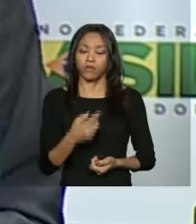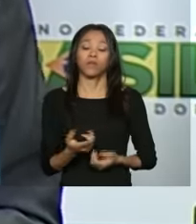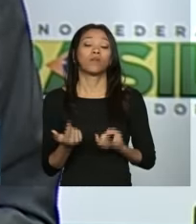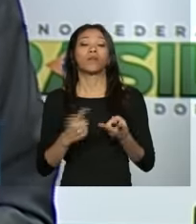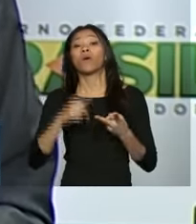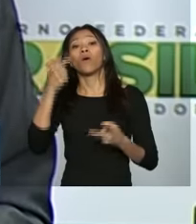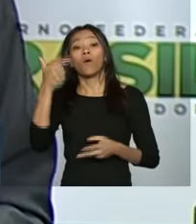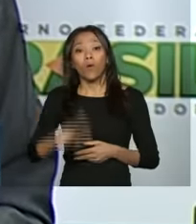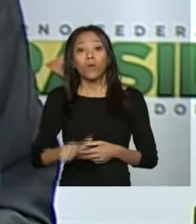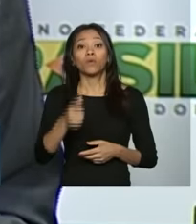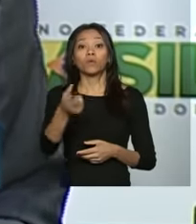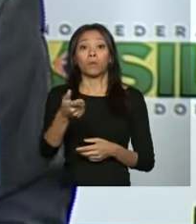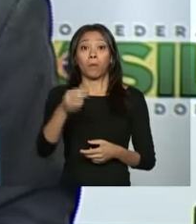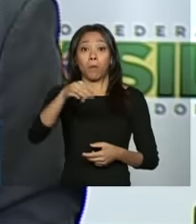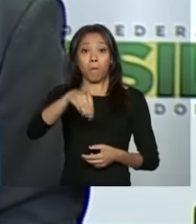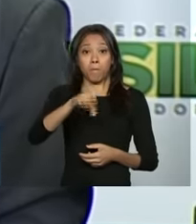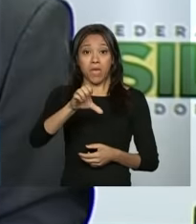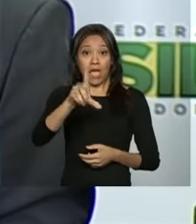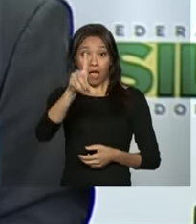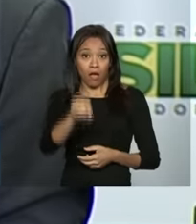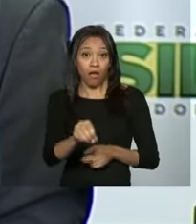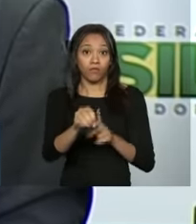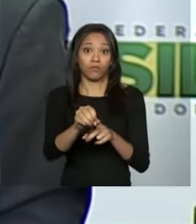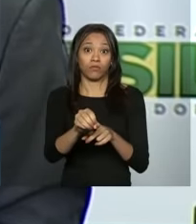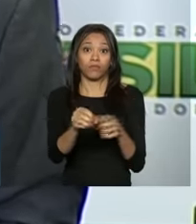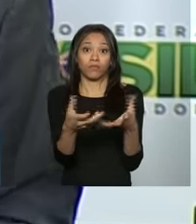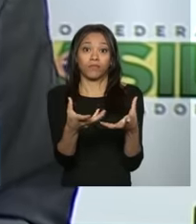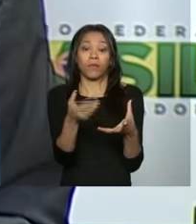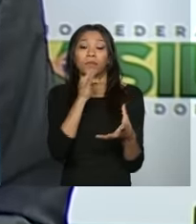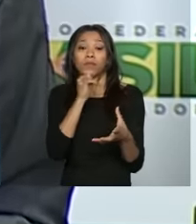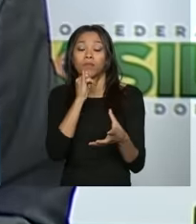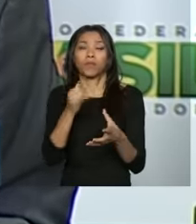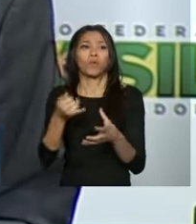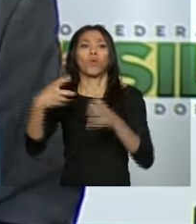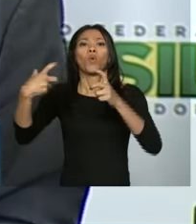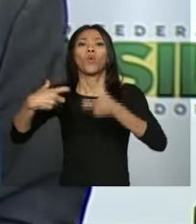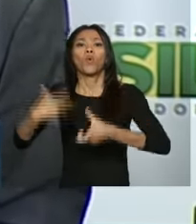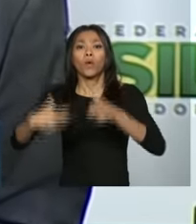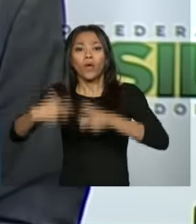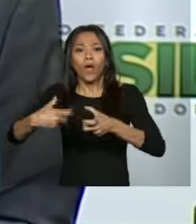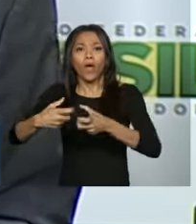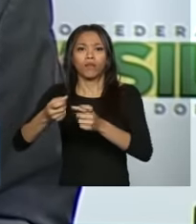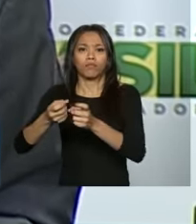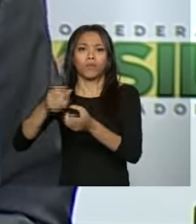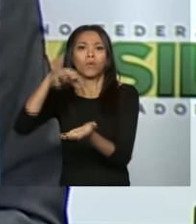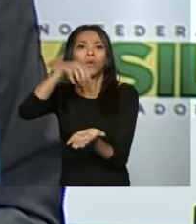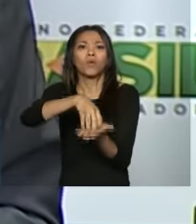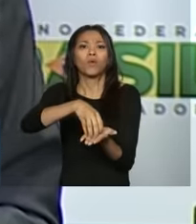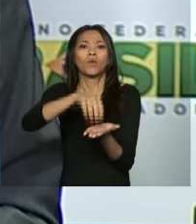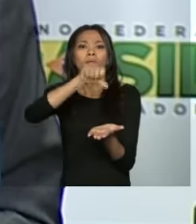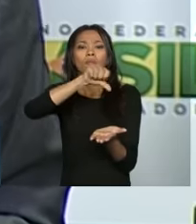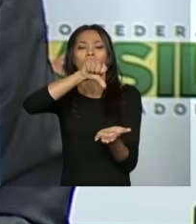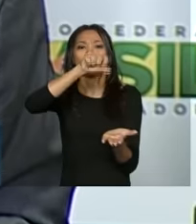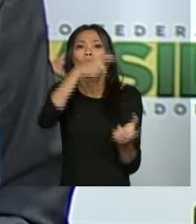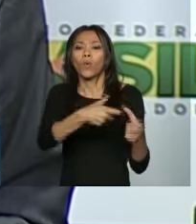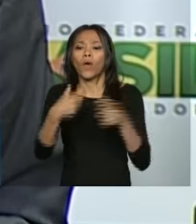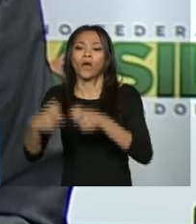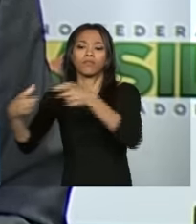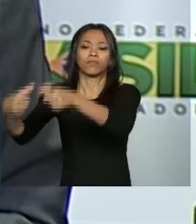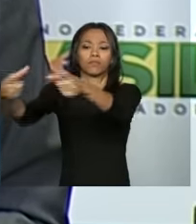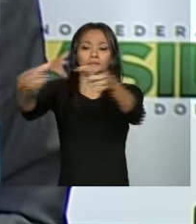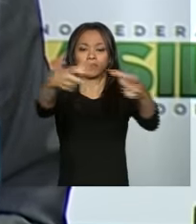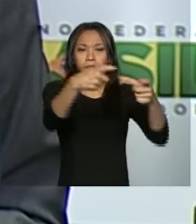a reserva de mercado então nós encontramos distribuidores exclusivos por região que acabam adotando